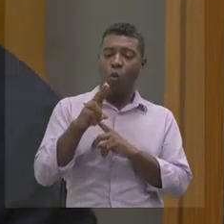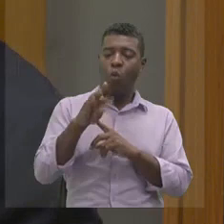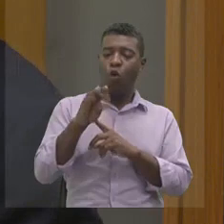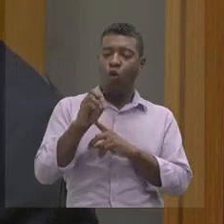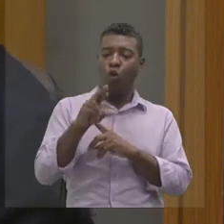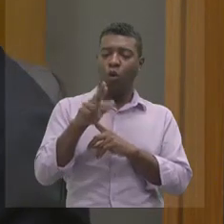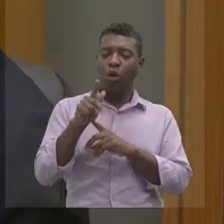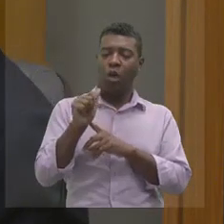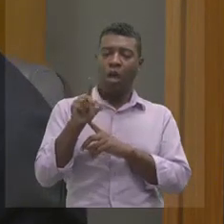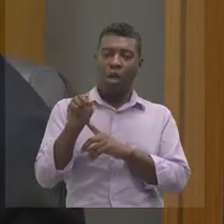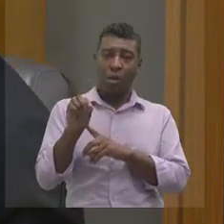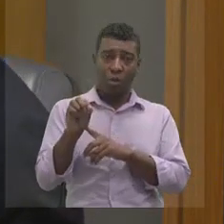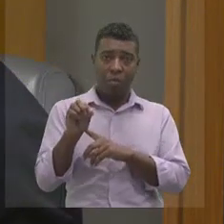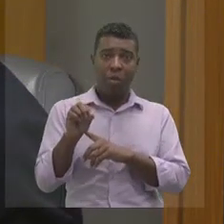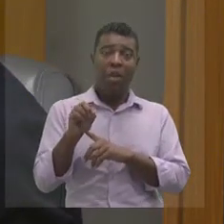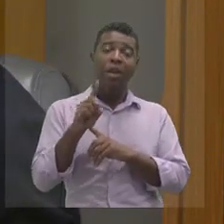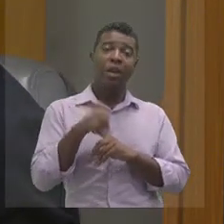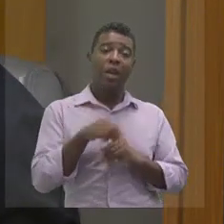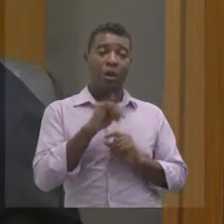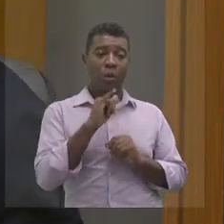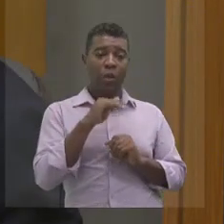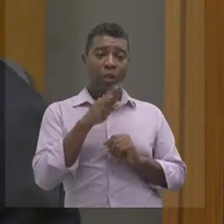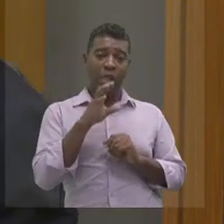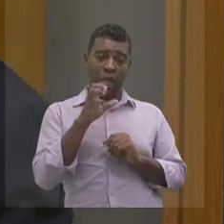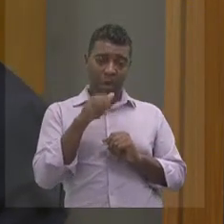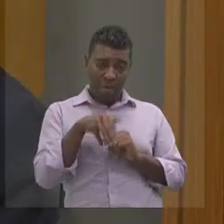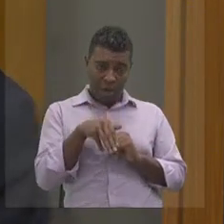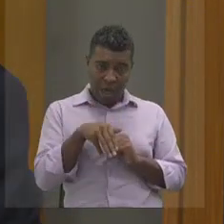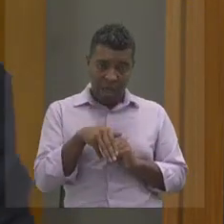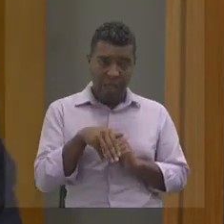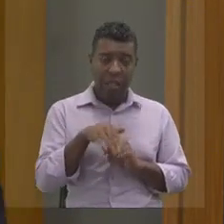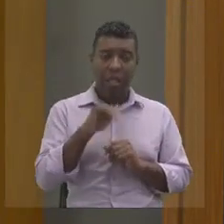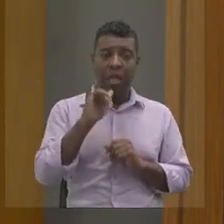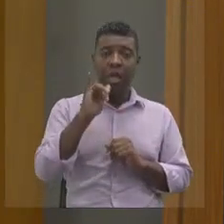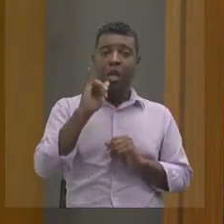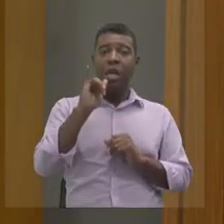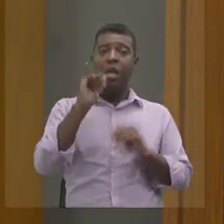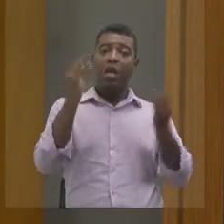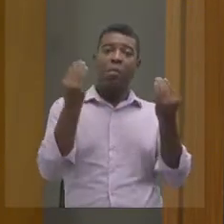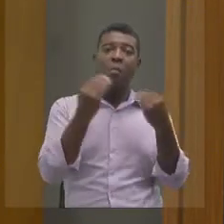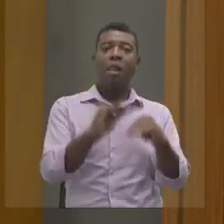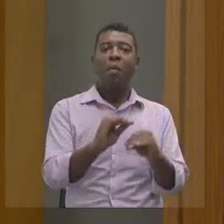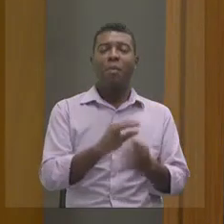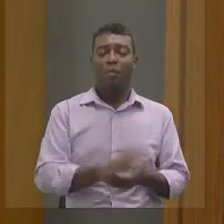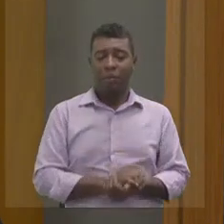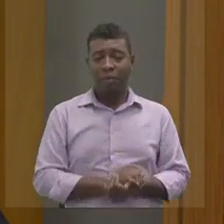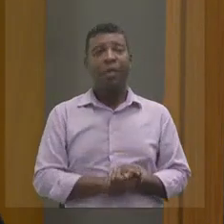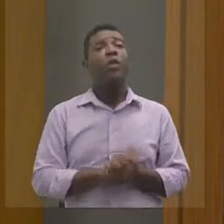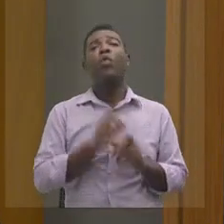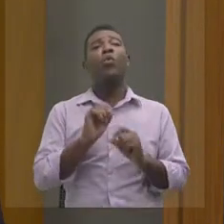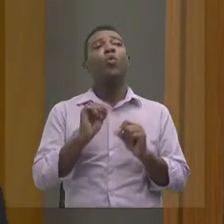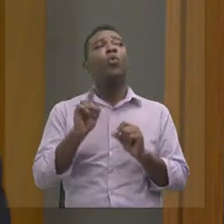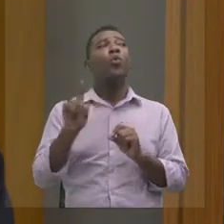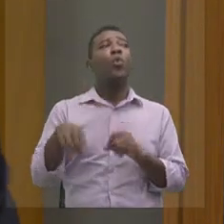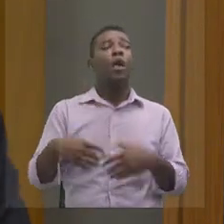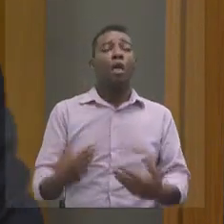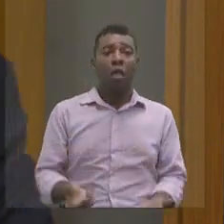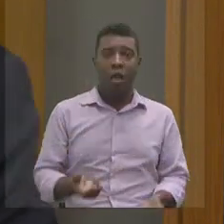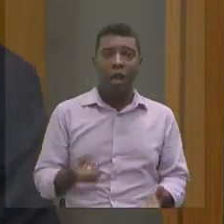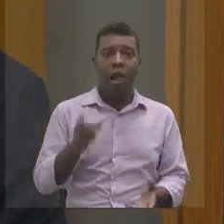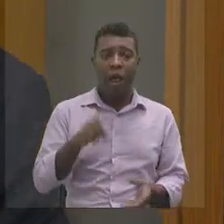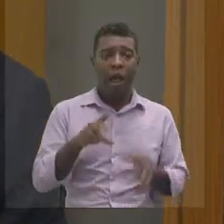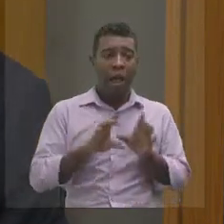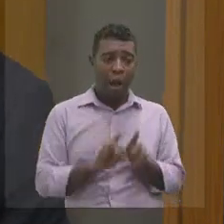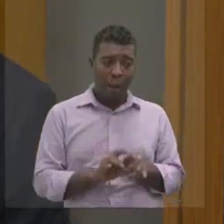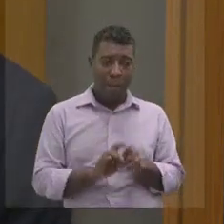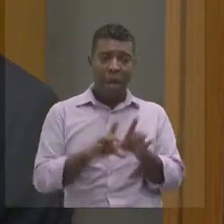que é o ICMS implemental o que que esse decreto é permitir que as